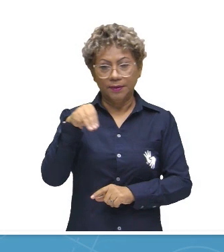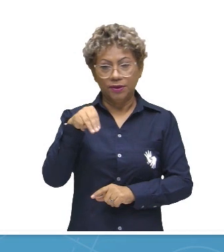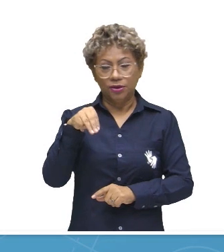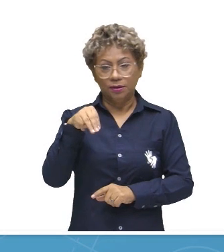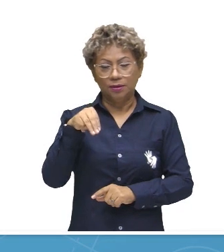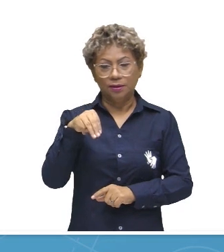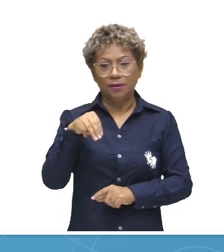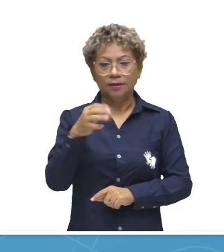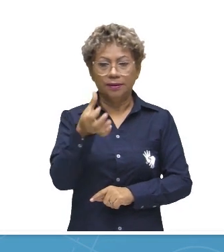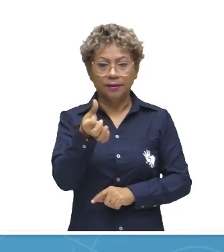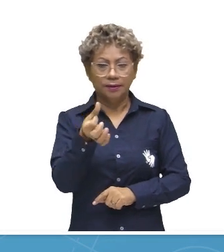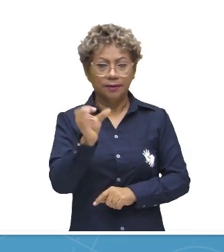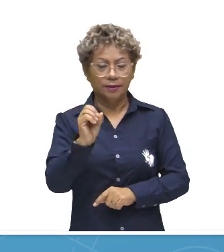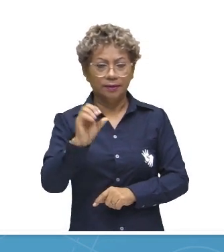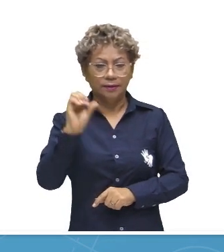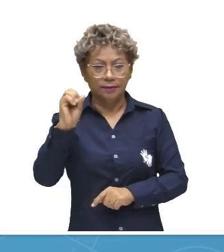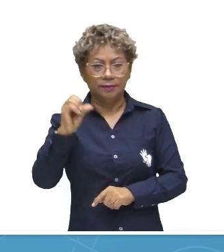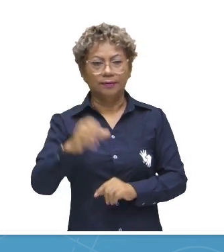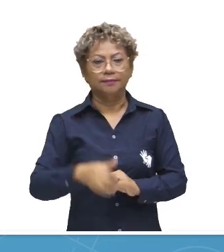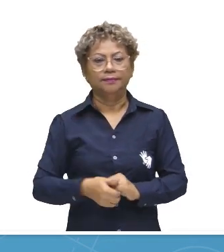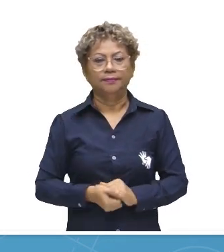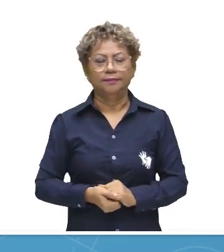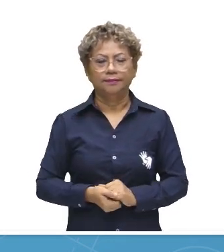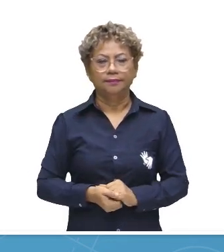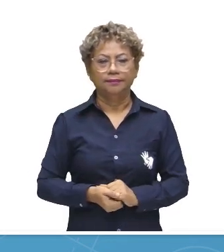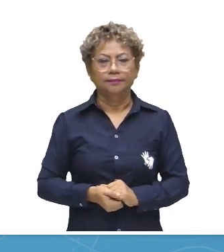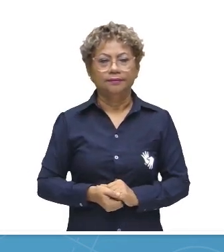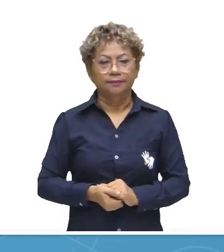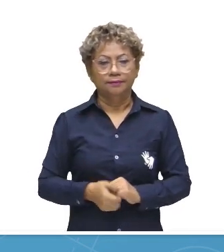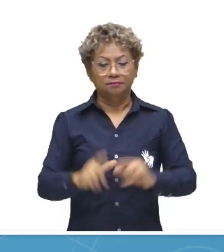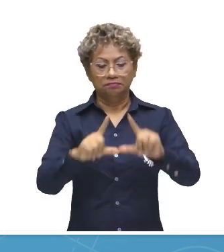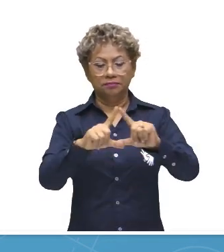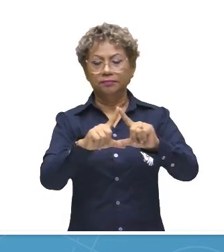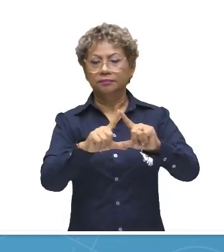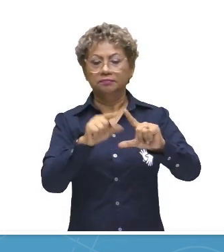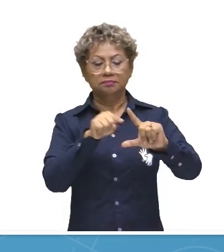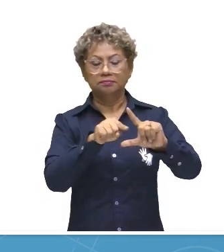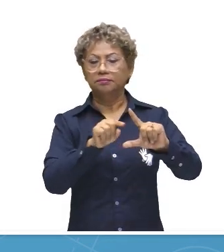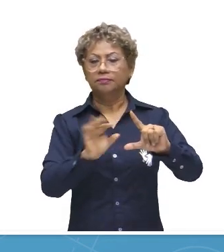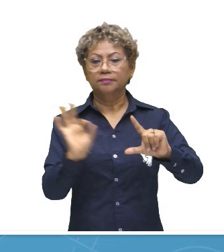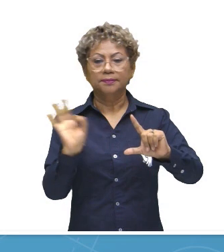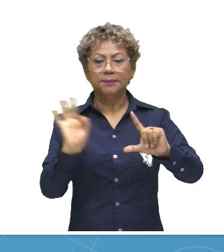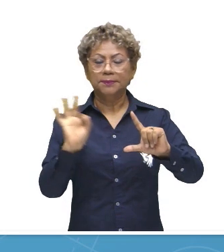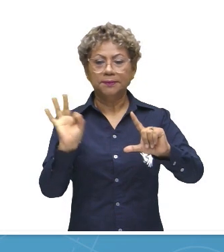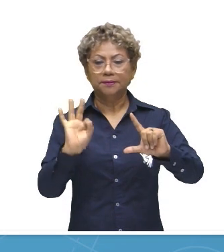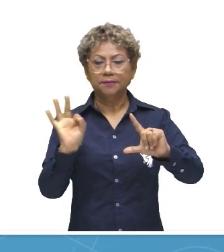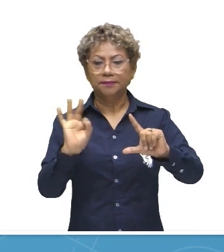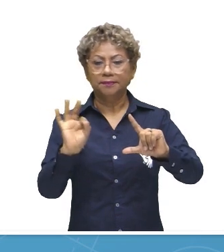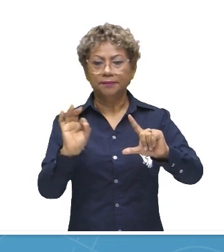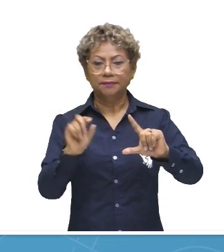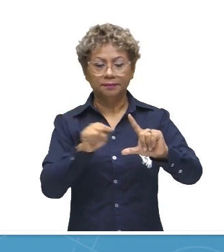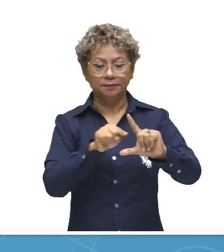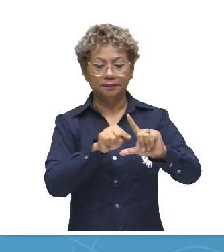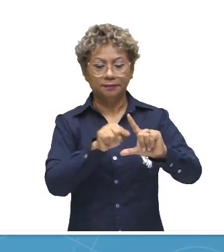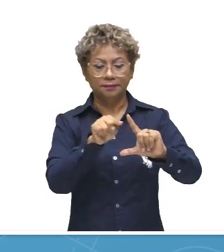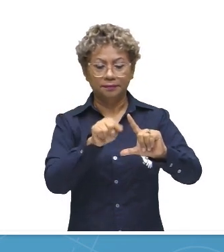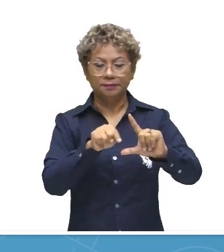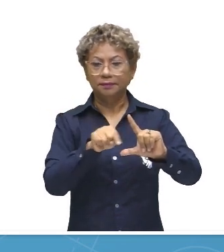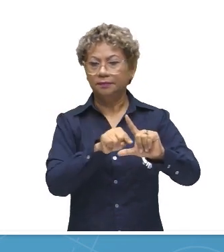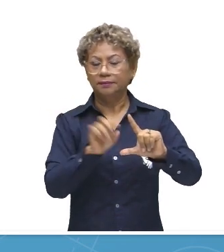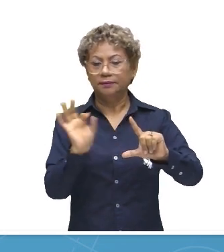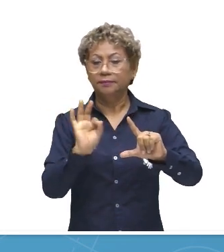gente observa que o triângulo é o único polígono que não possui diagonais, ó. Não tem como, porque todos os segmentos